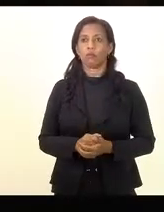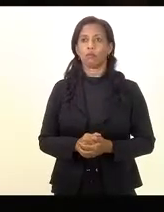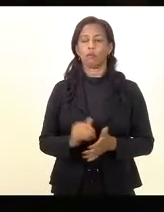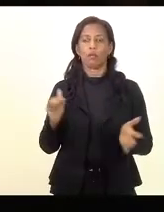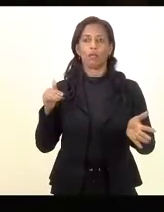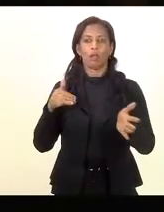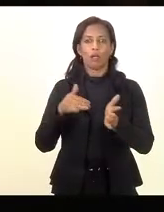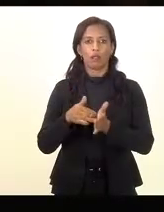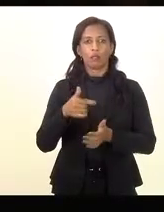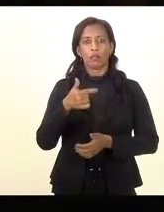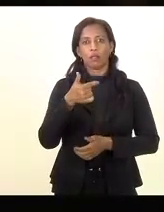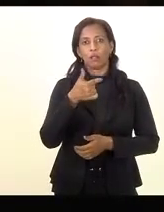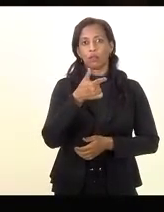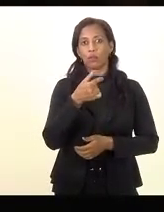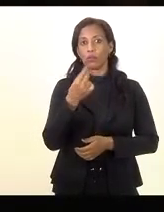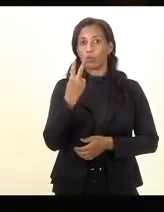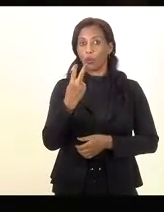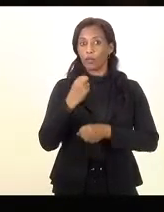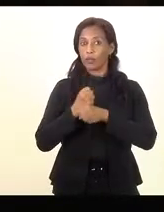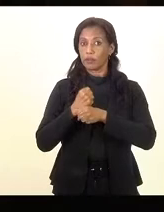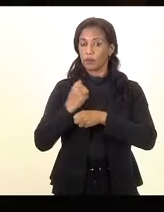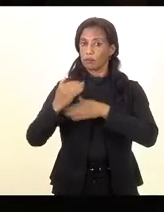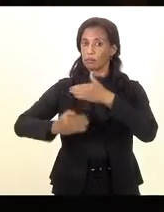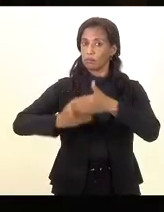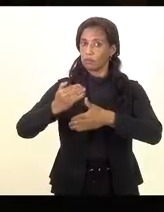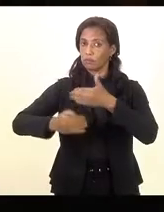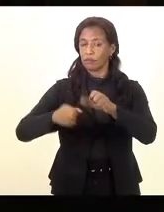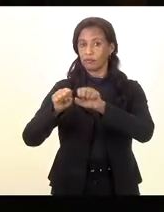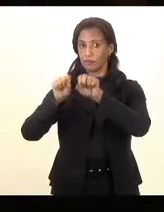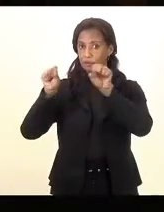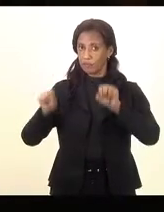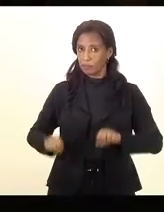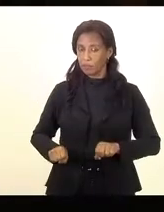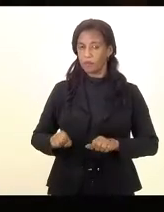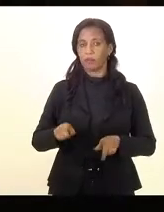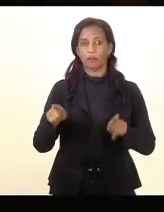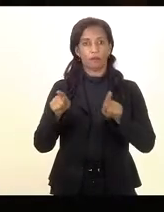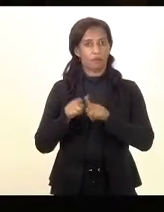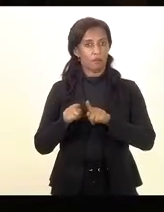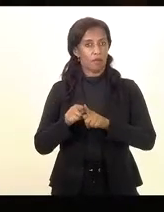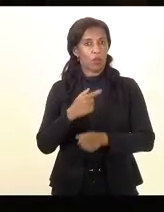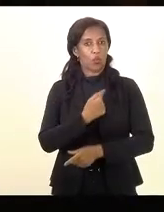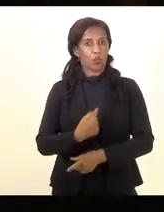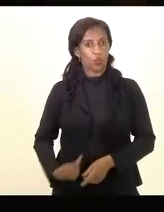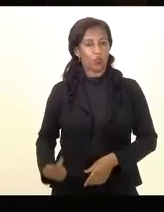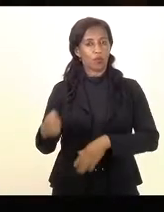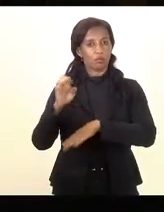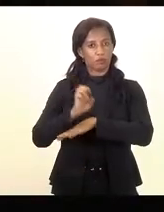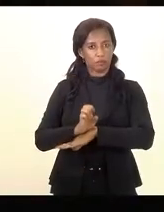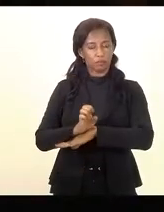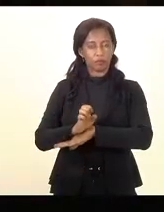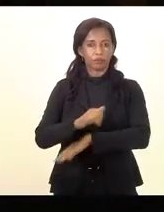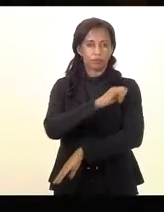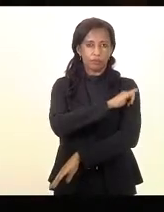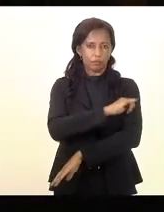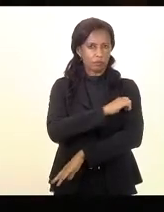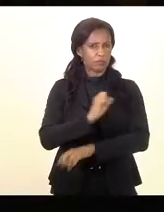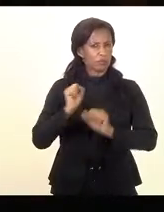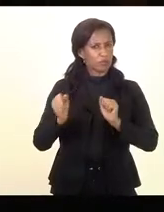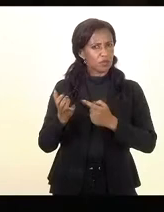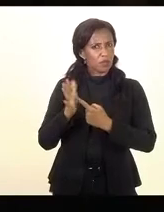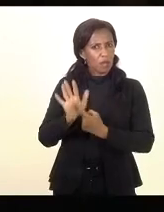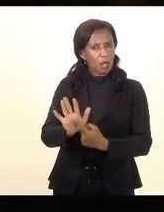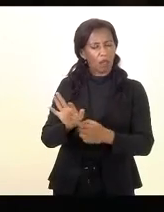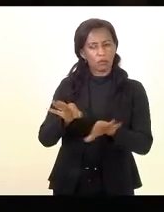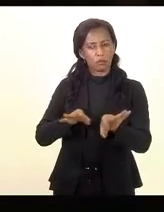dois anos depois desse sistema ou seja o governo do estado do Rio de Janeiro deveria ter apresentado um